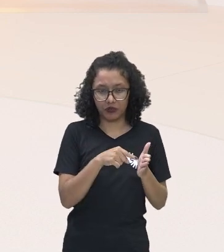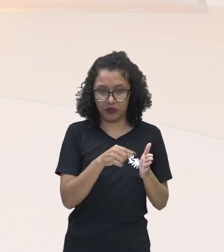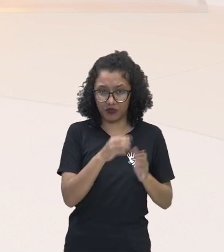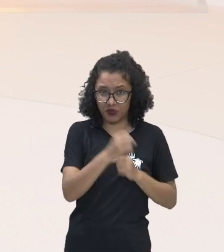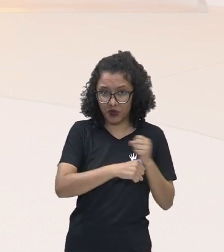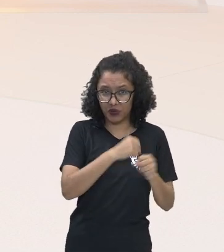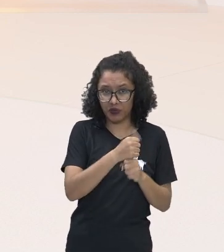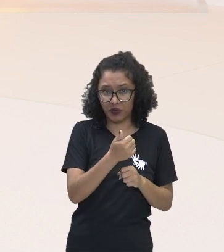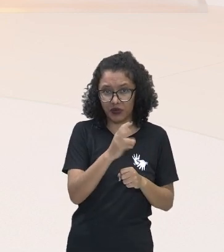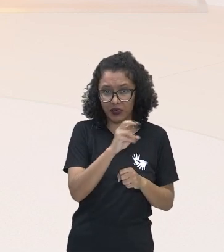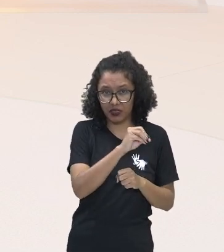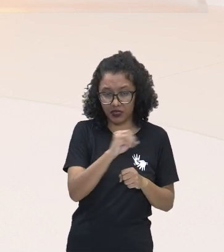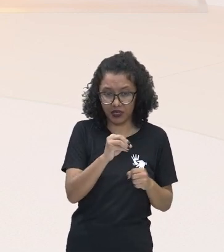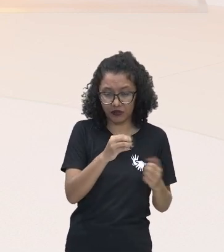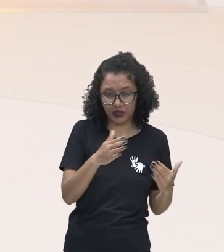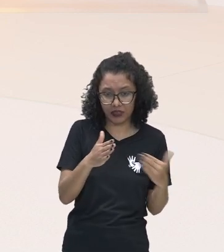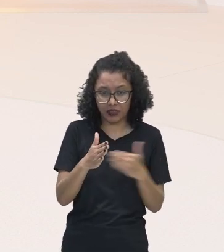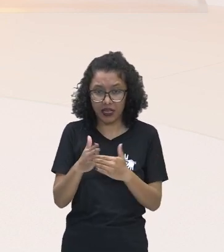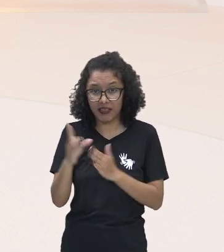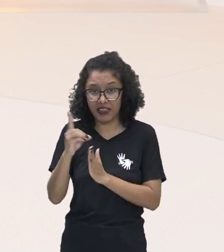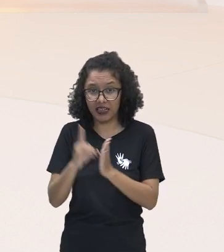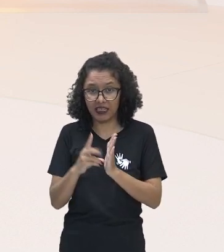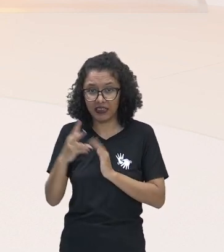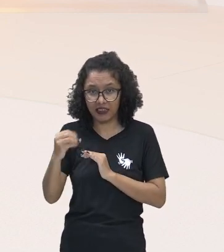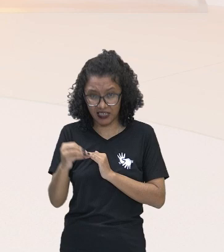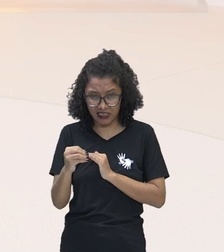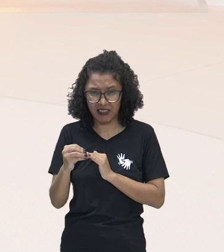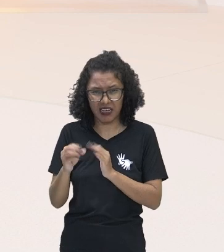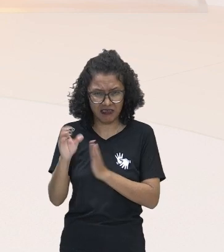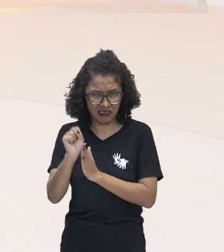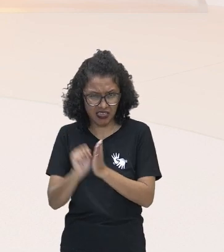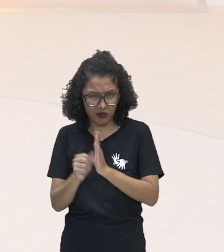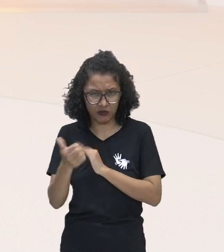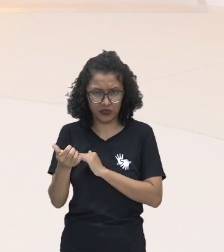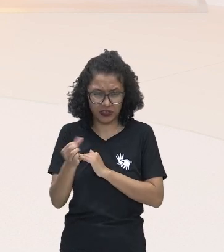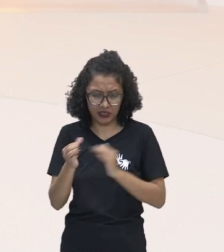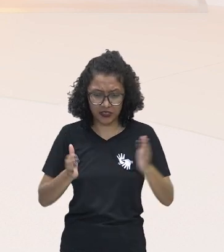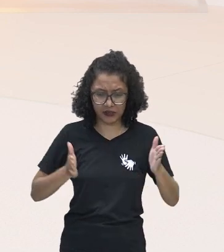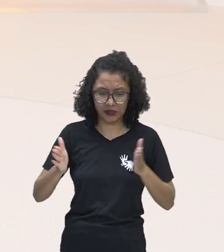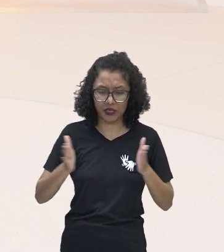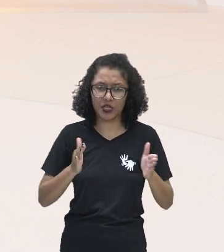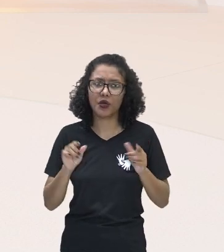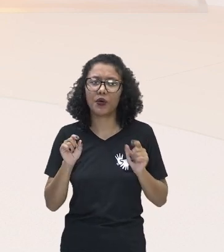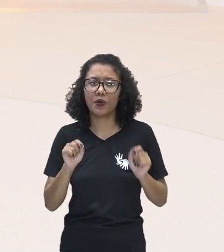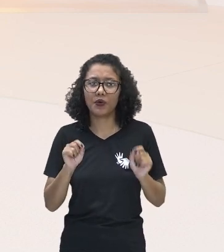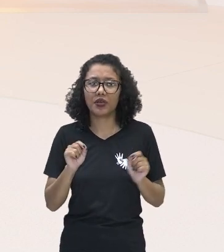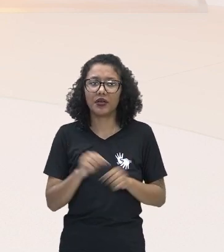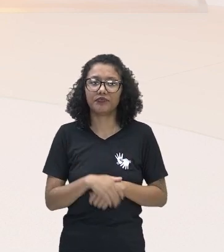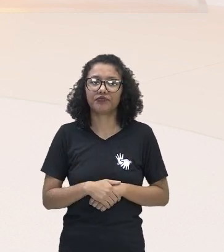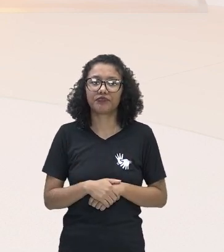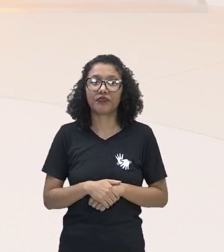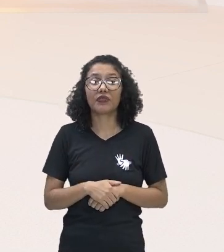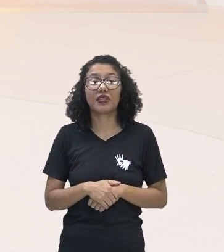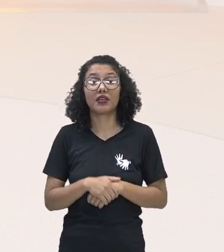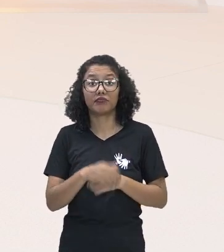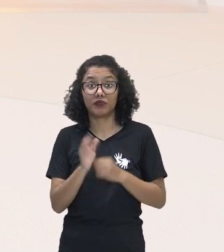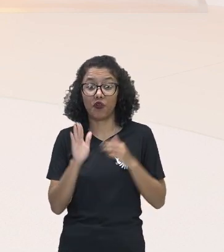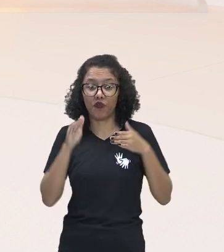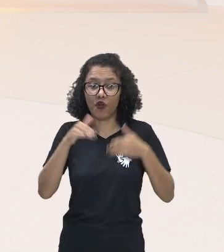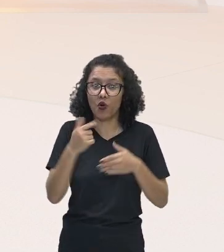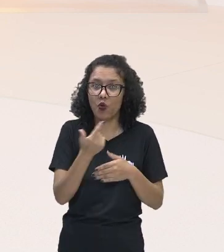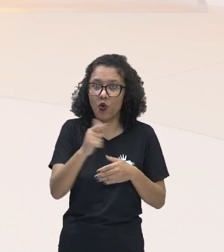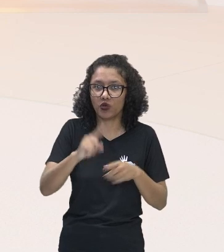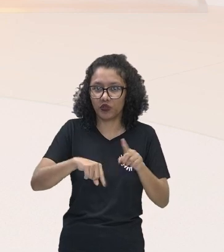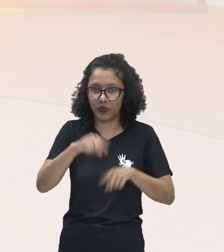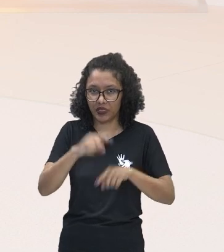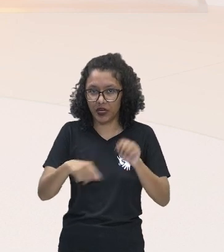a década de 30 do século XVI, eles vão explorar outro produto aqui nativo da região,